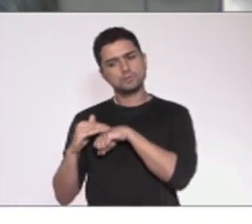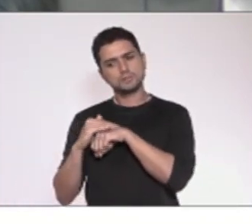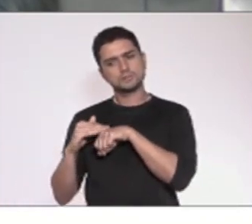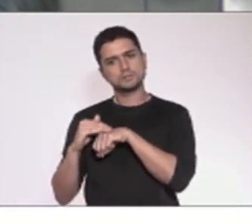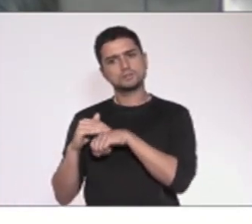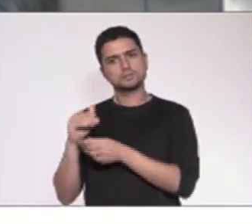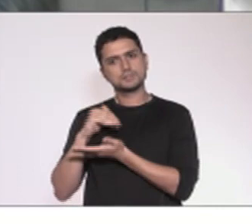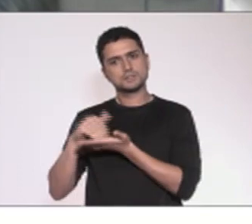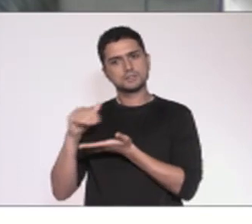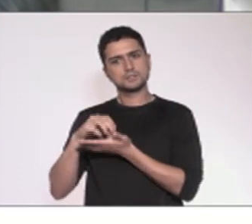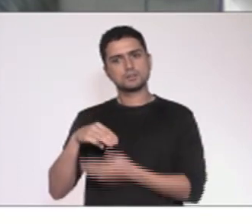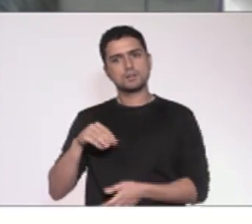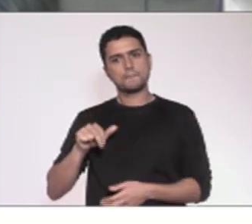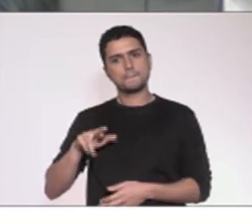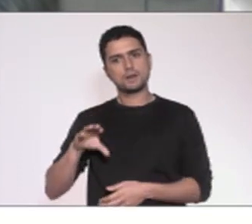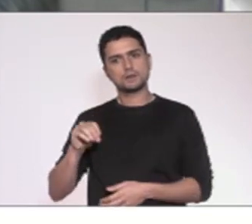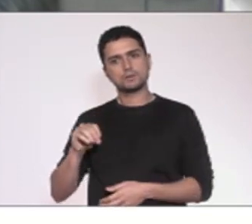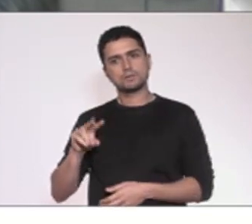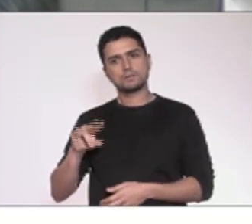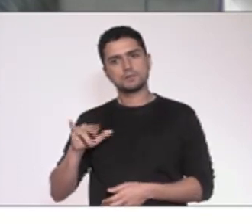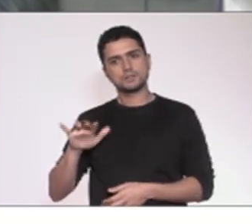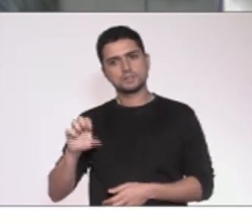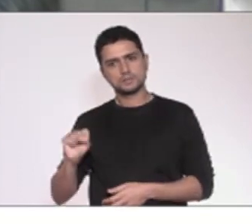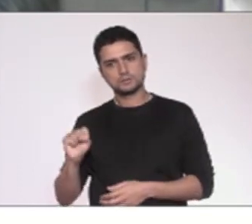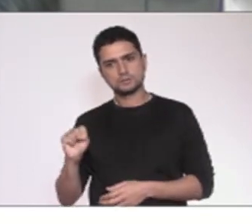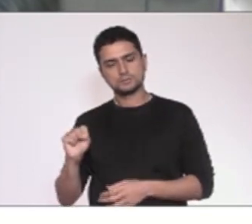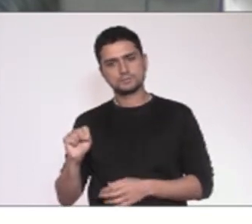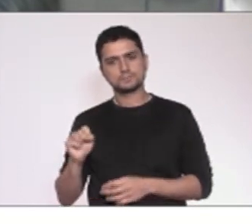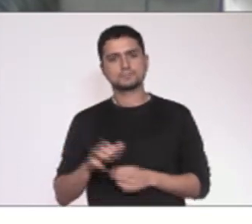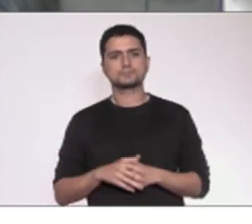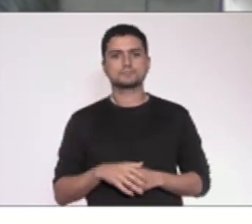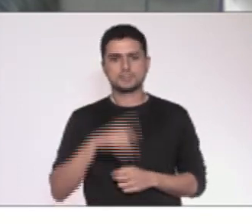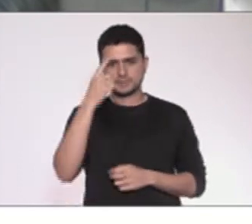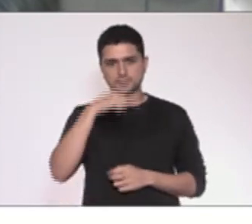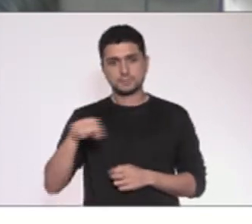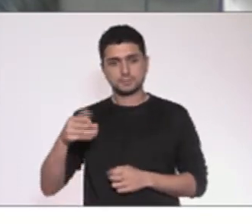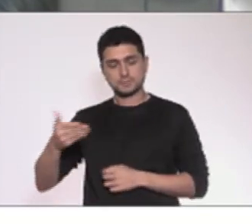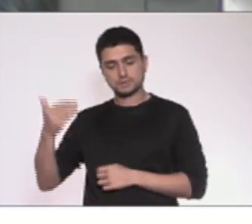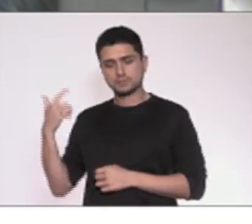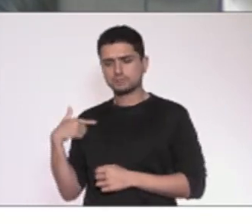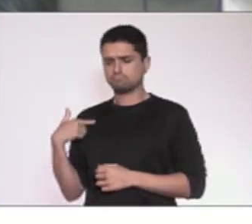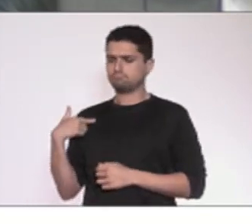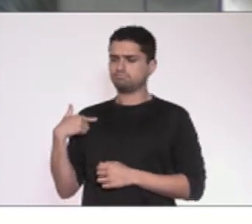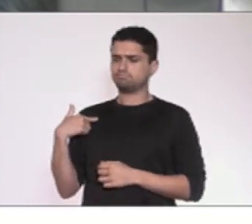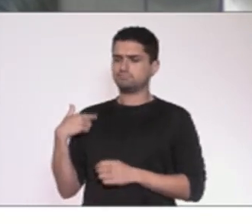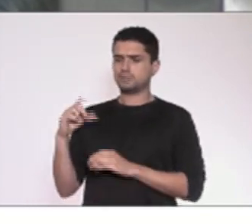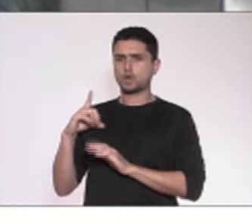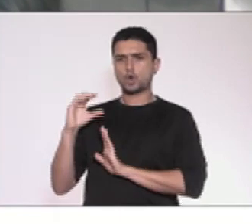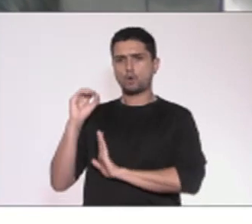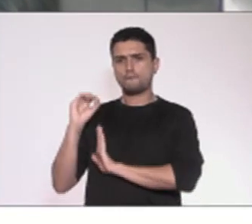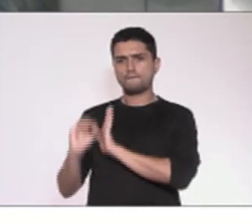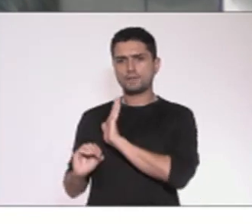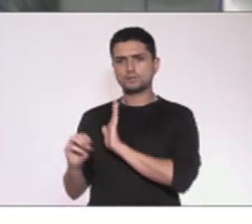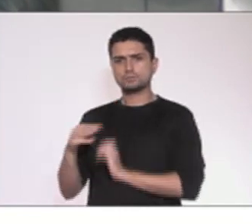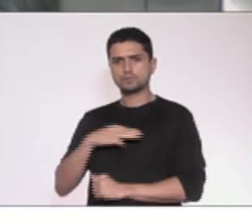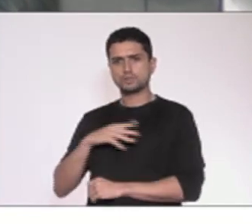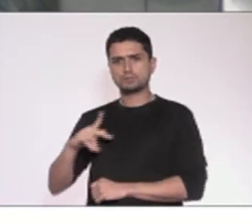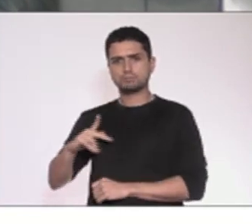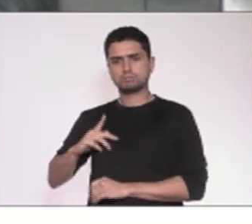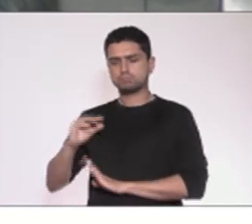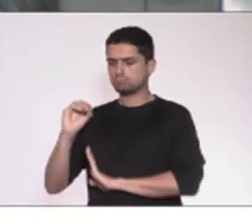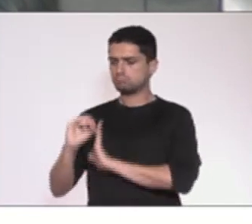Vinícius, semana passada, quando recebi um ofício do Ministério Público